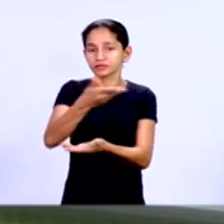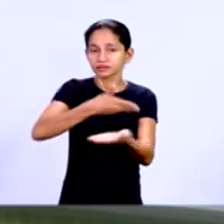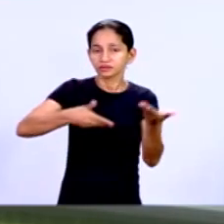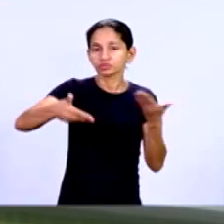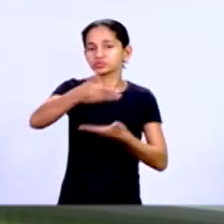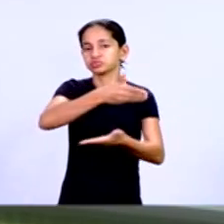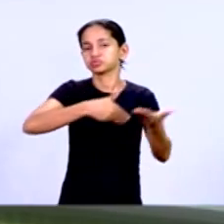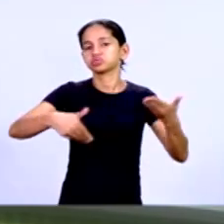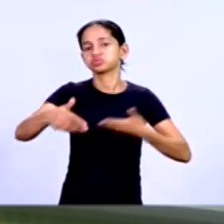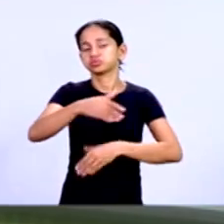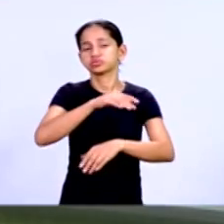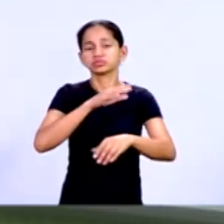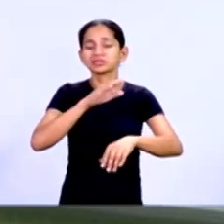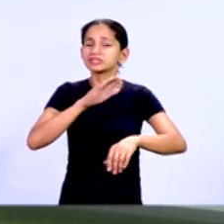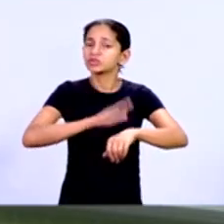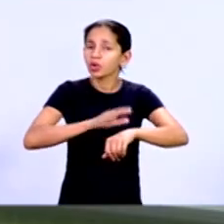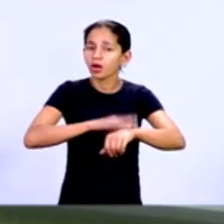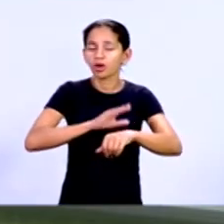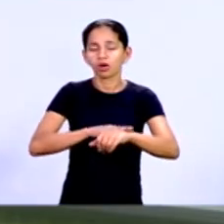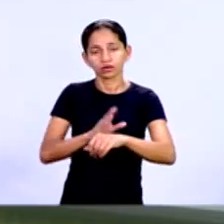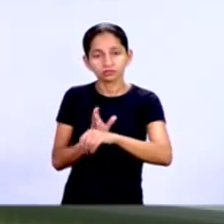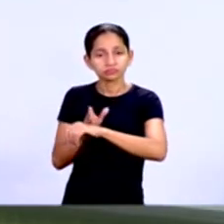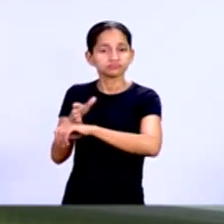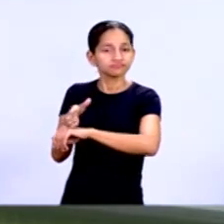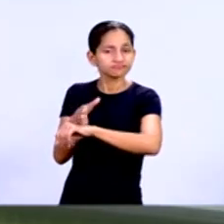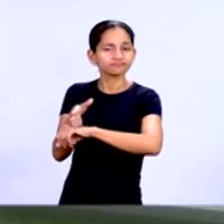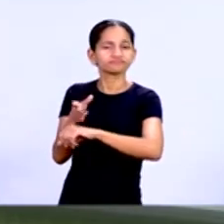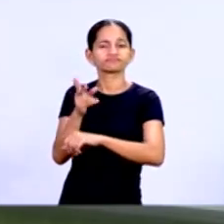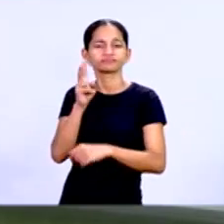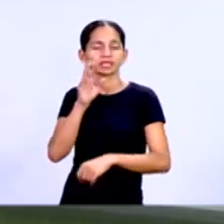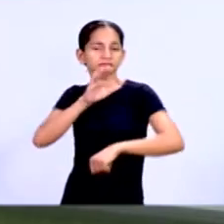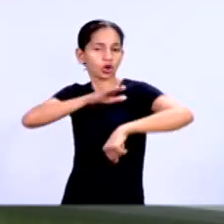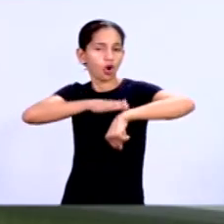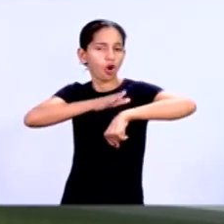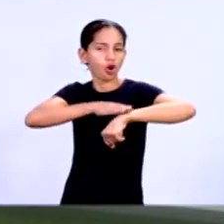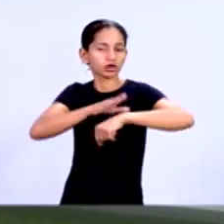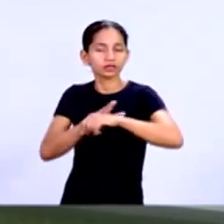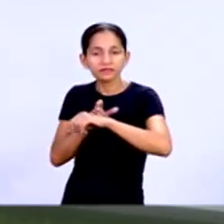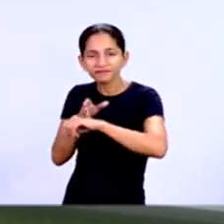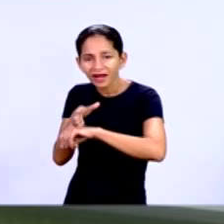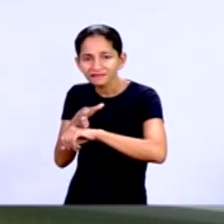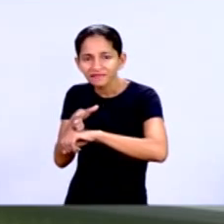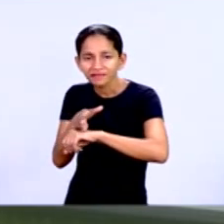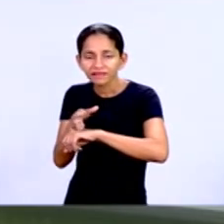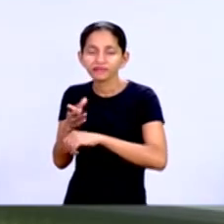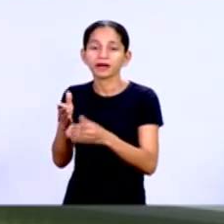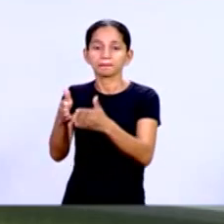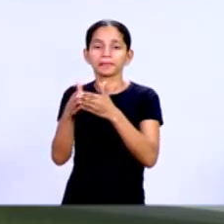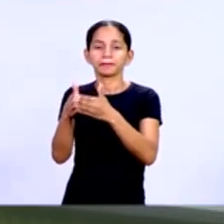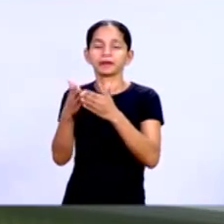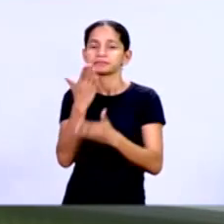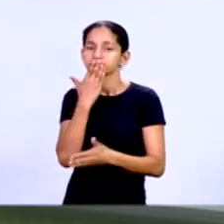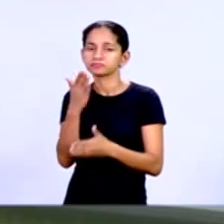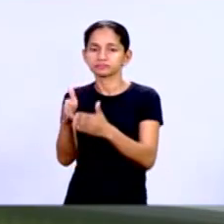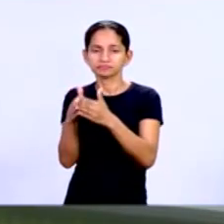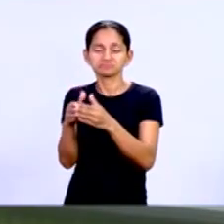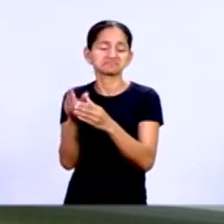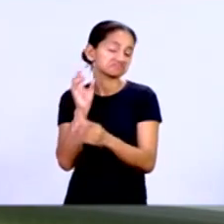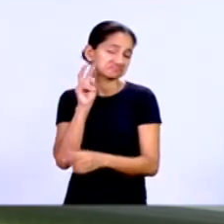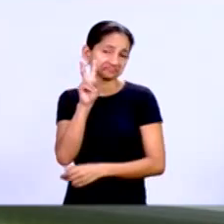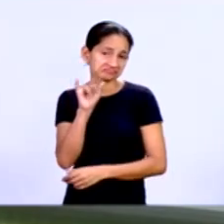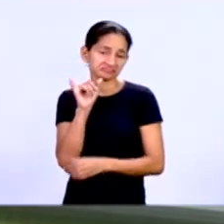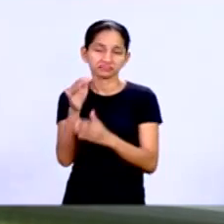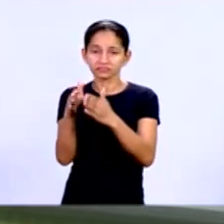procure. E ele vai por iniciativa própria. Independente da necessidade da empresa A, B, C ou D, ele não só vai buscar ou resgatar